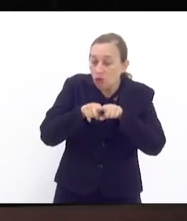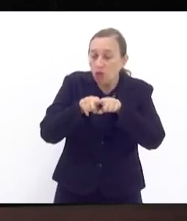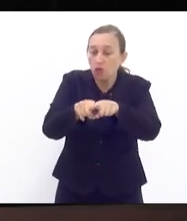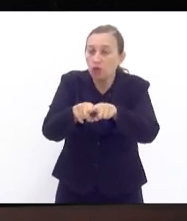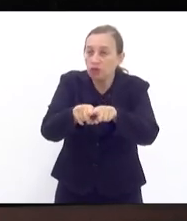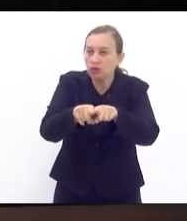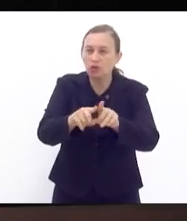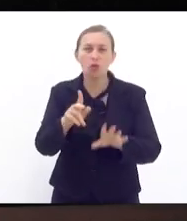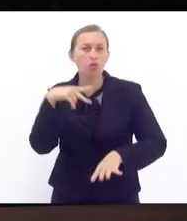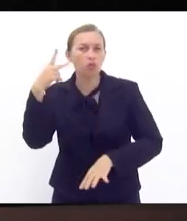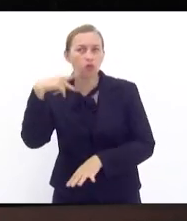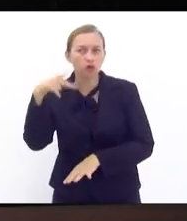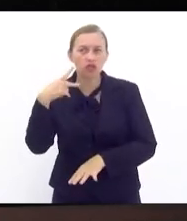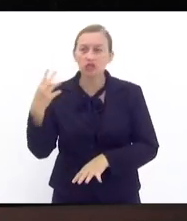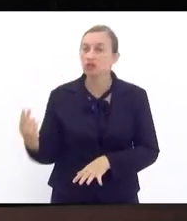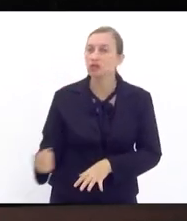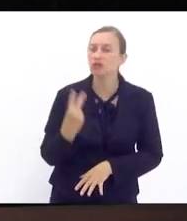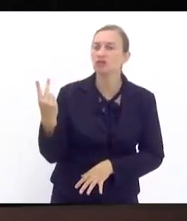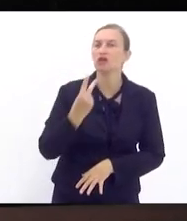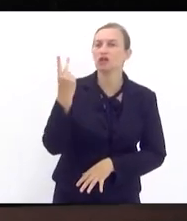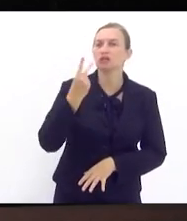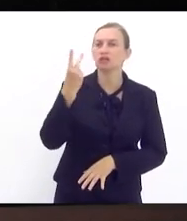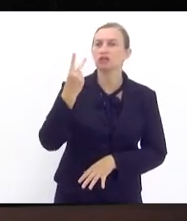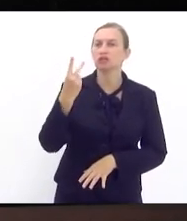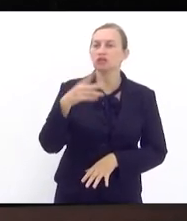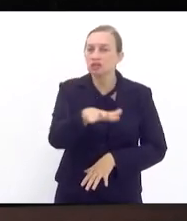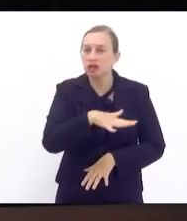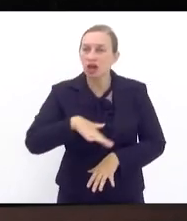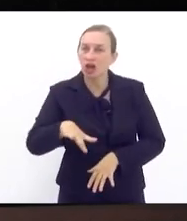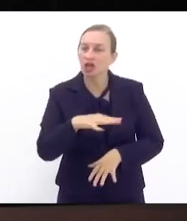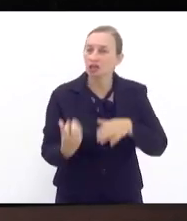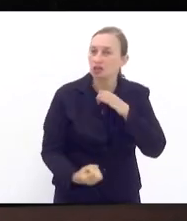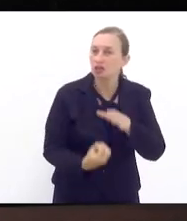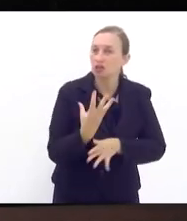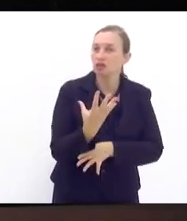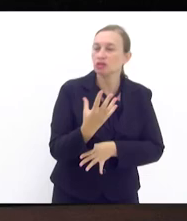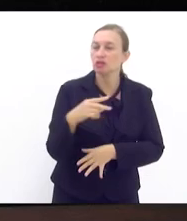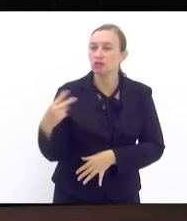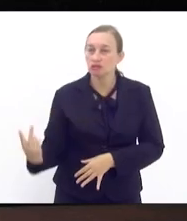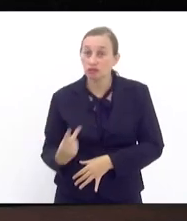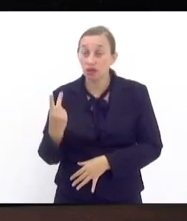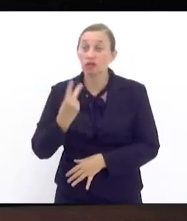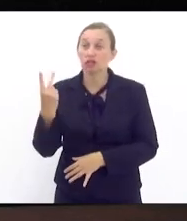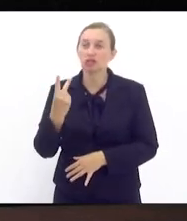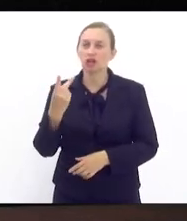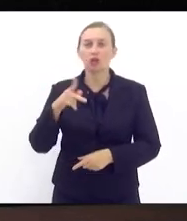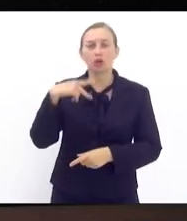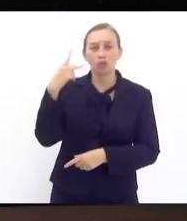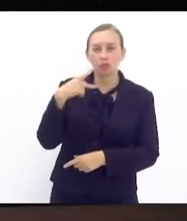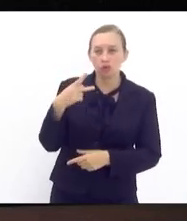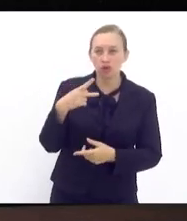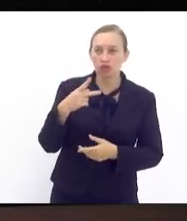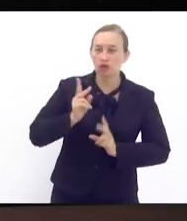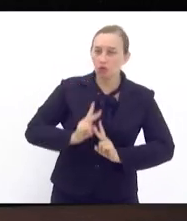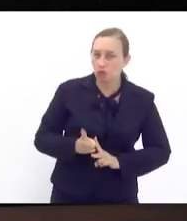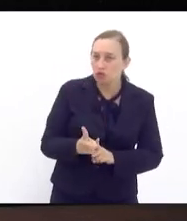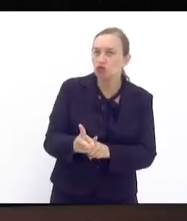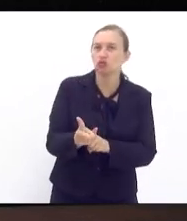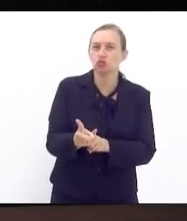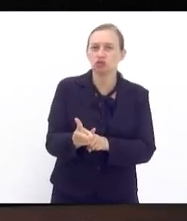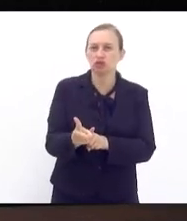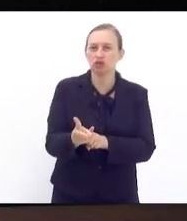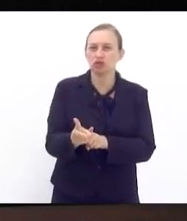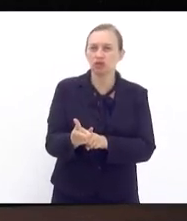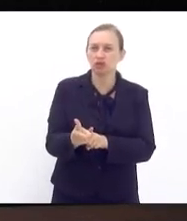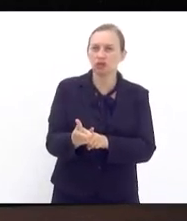uma política de valorização do setor produtivo, contemplando uma política continuada que